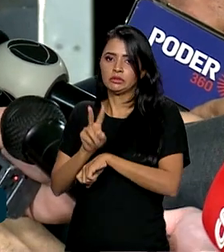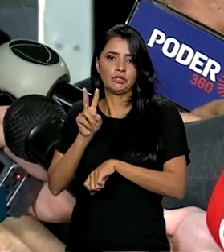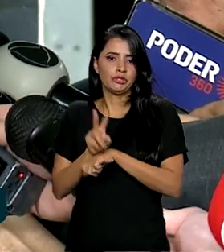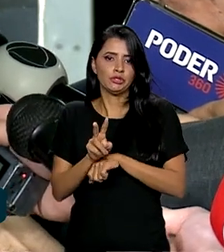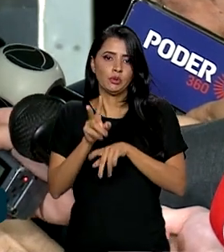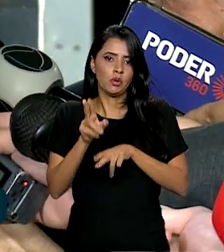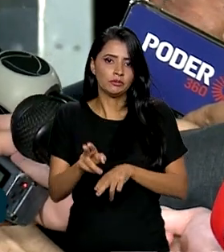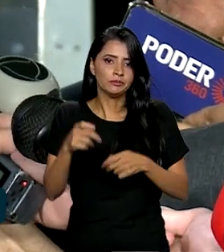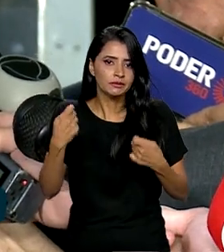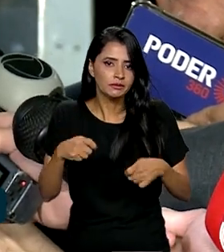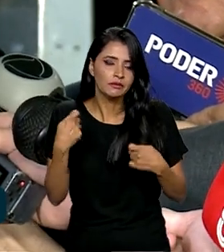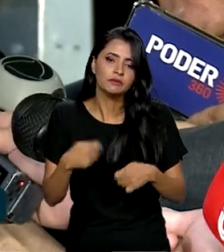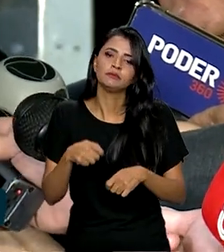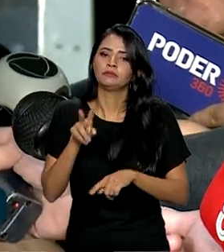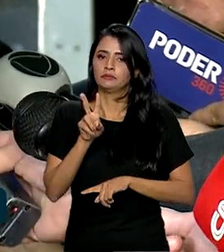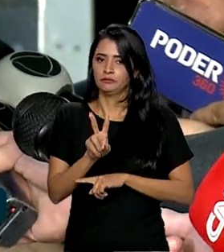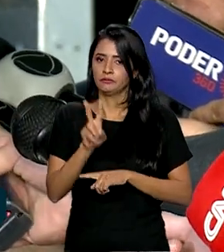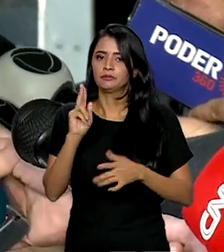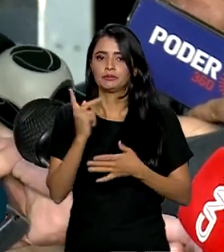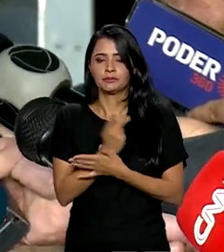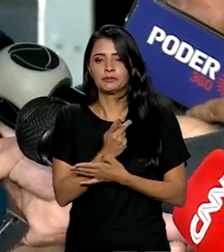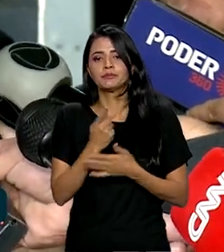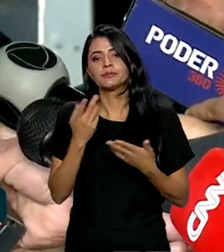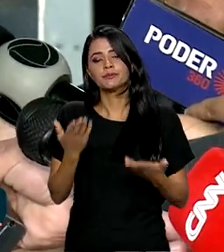ter acontecido. E